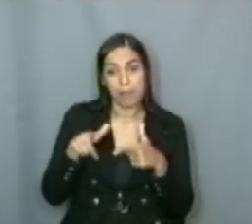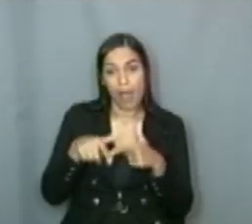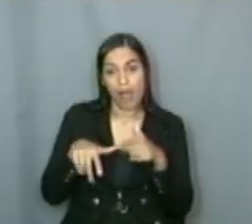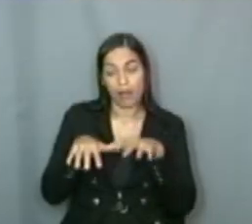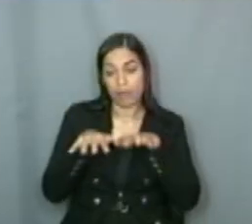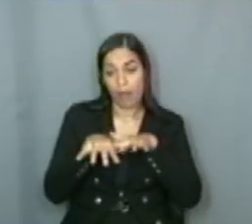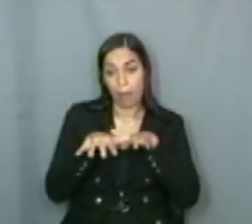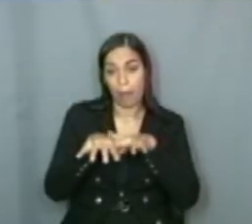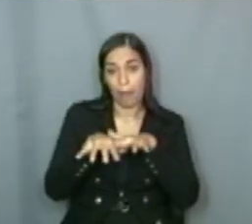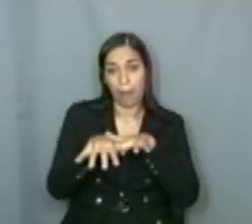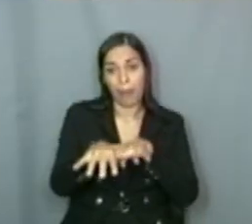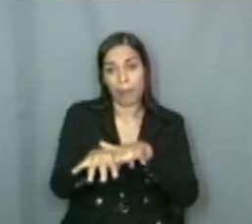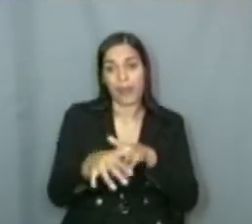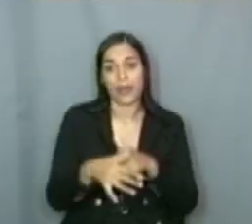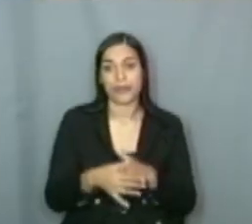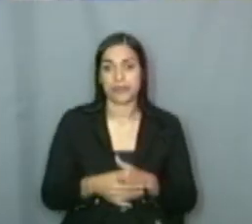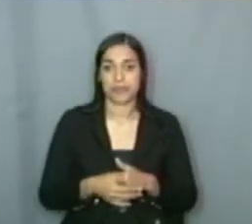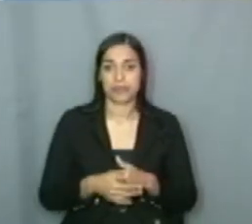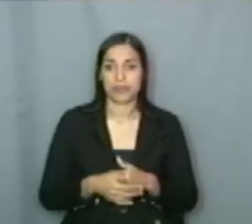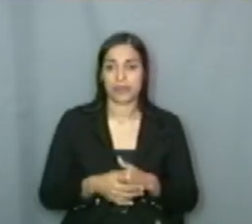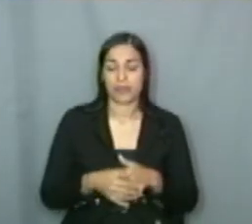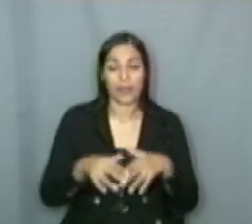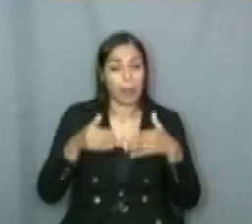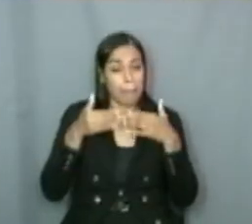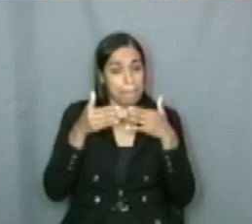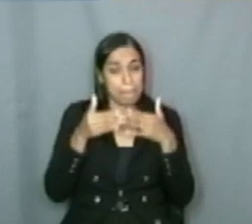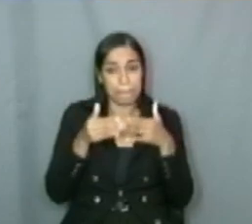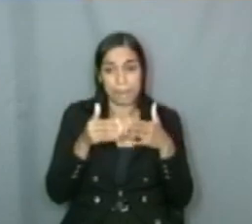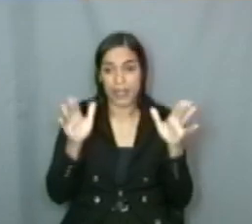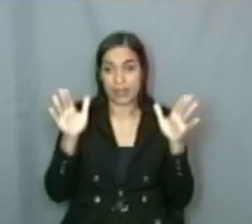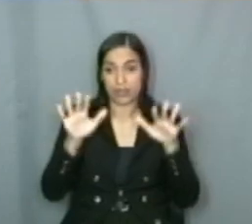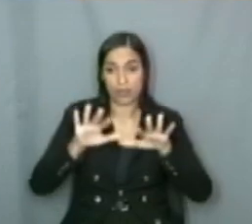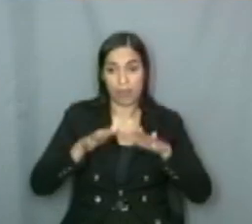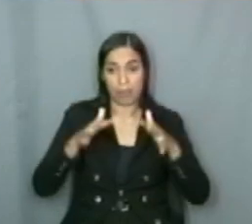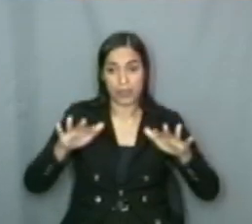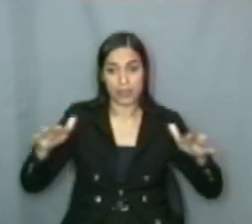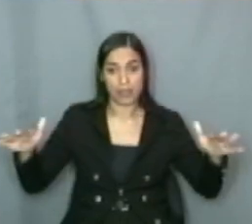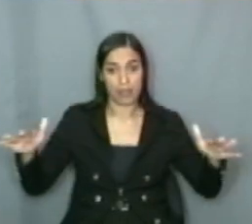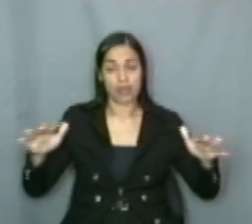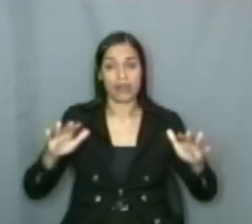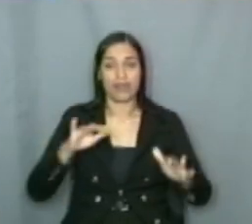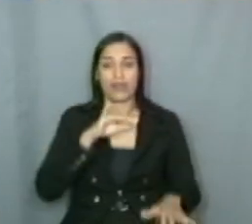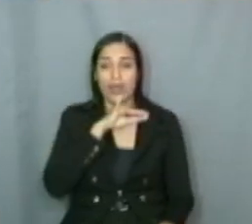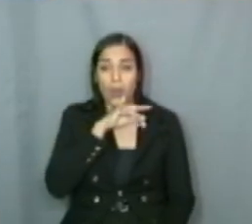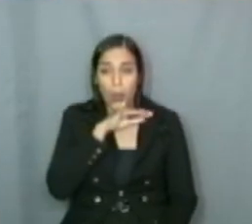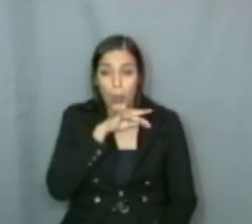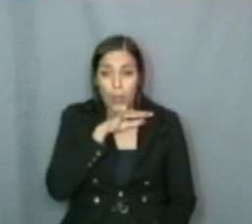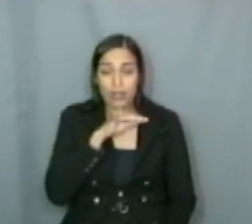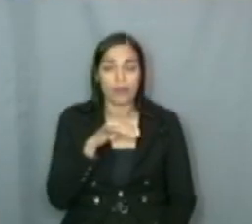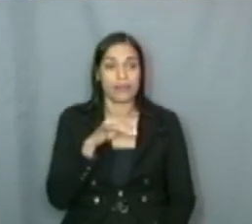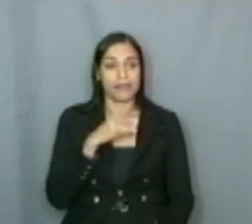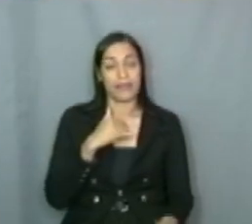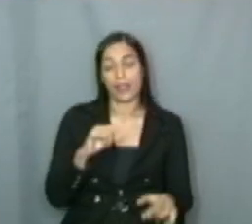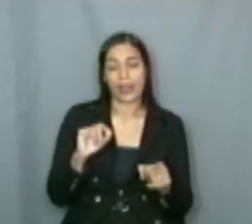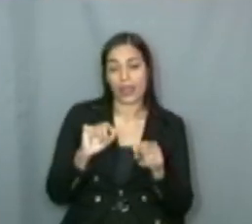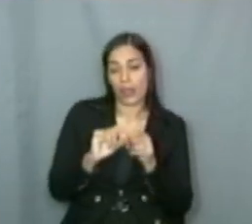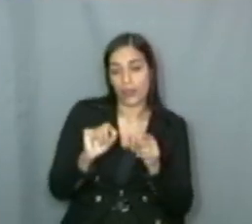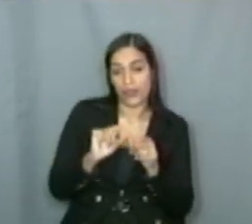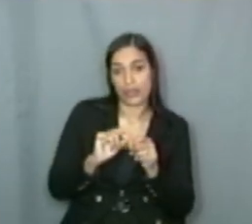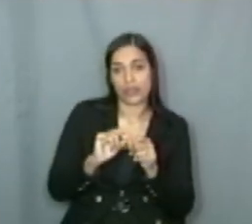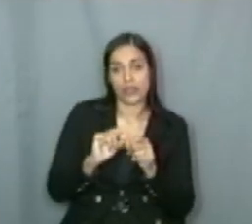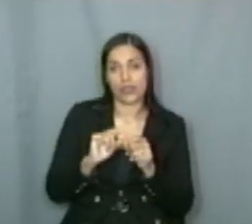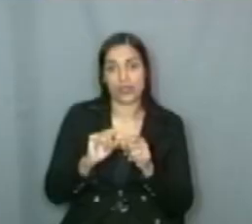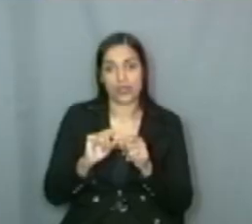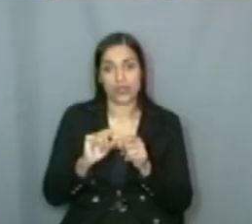trânsito infernal, esculhambou a orla, que já não era boa, e não fez ligação